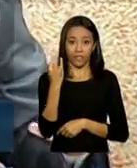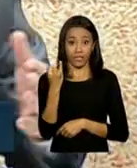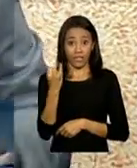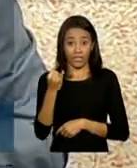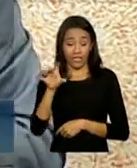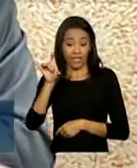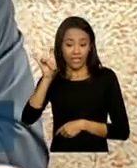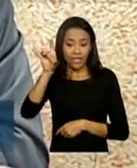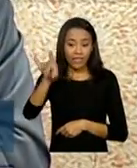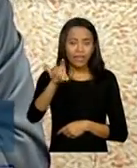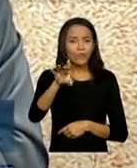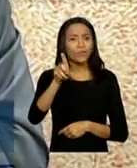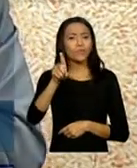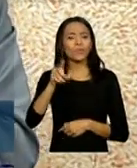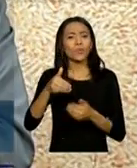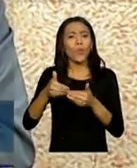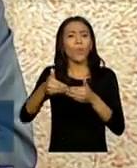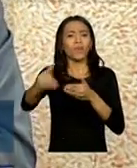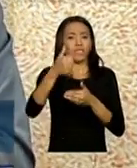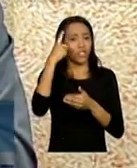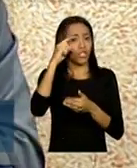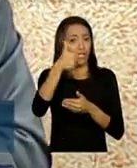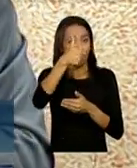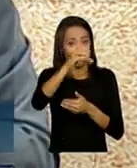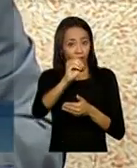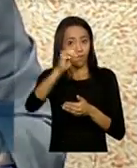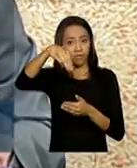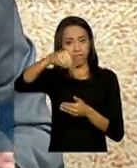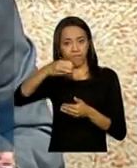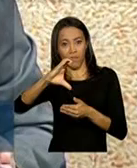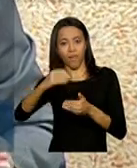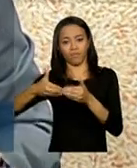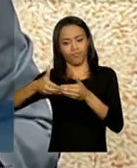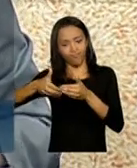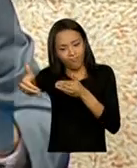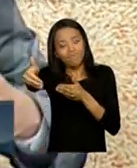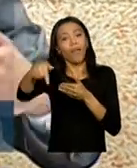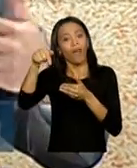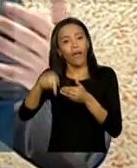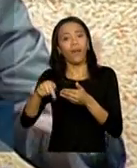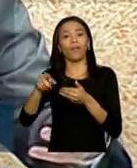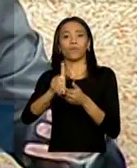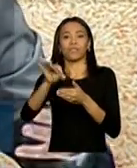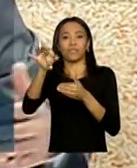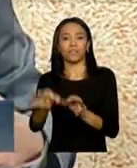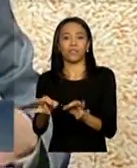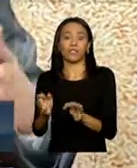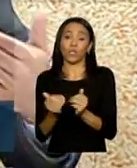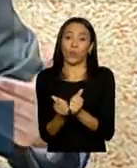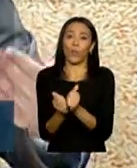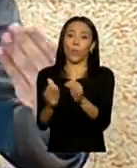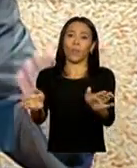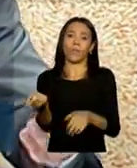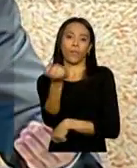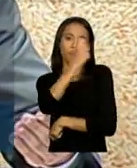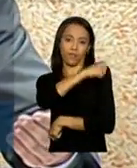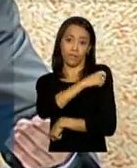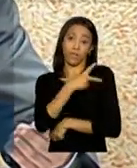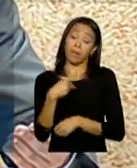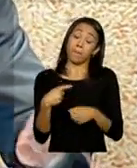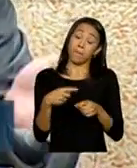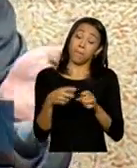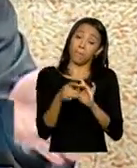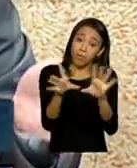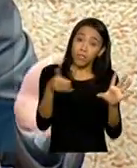nível local a partir do dia 10 de Março Qual é a data para começar a vacinação na escola porque consulta os pais isso permite que os pais